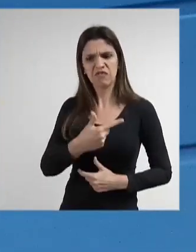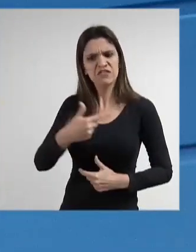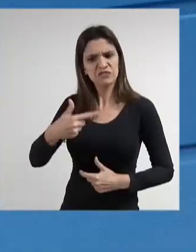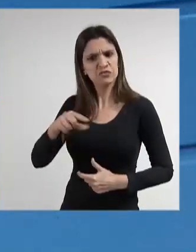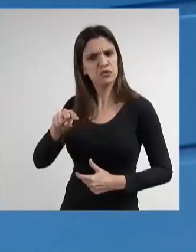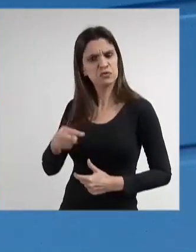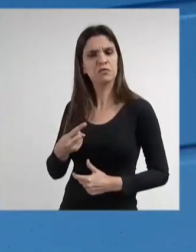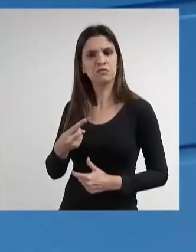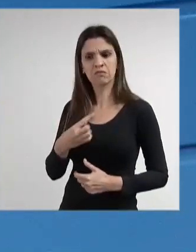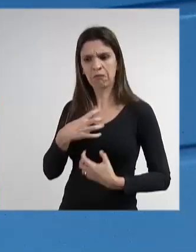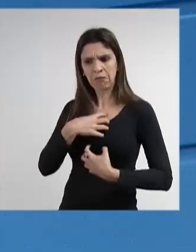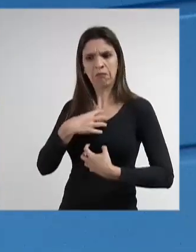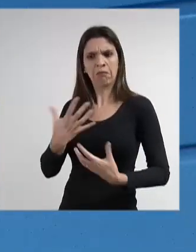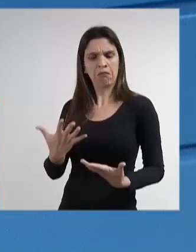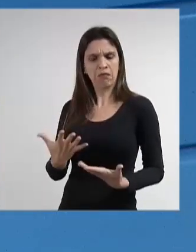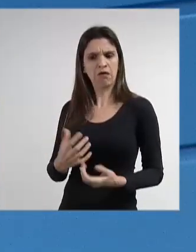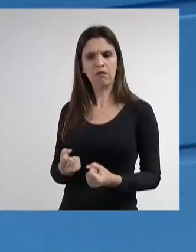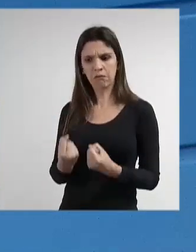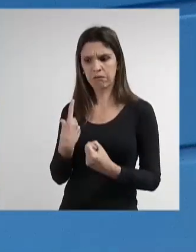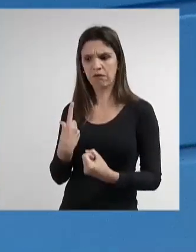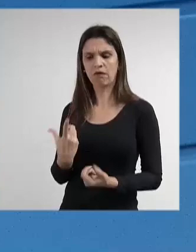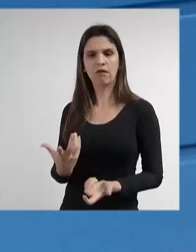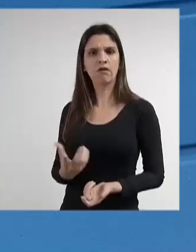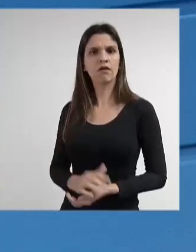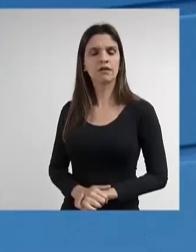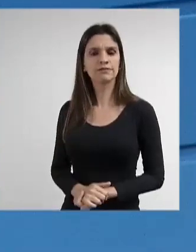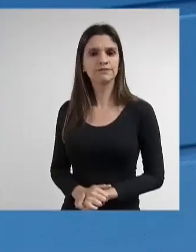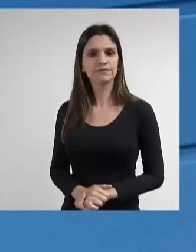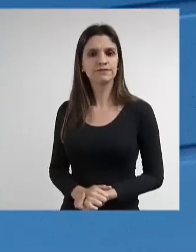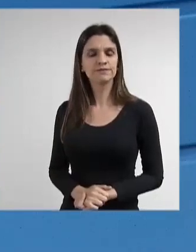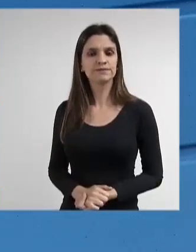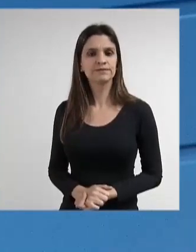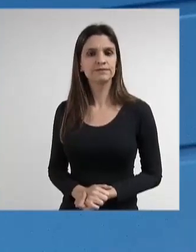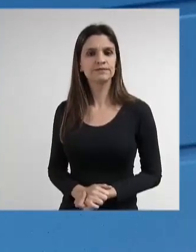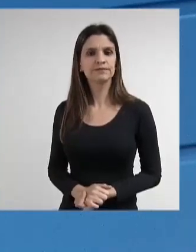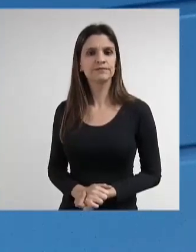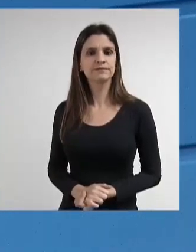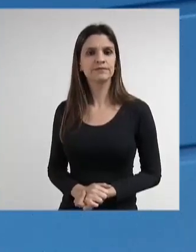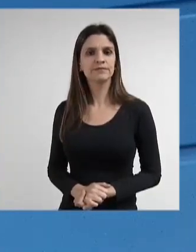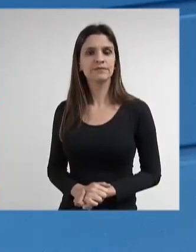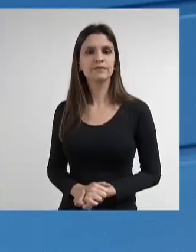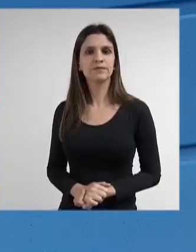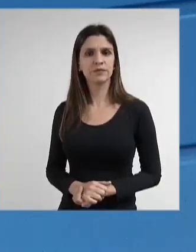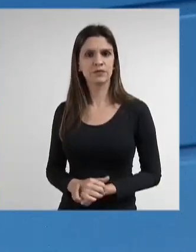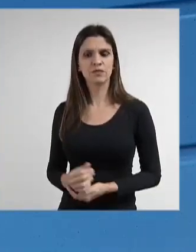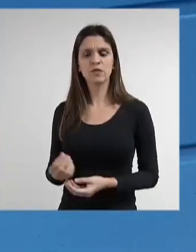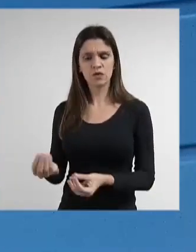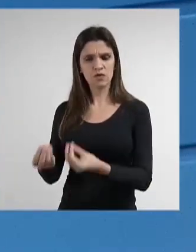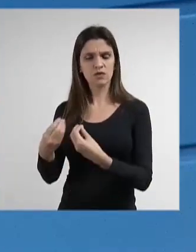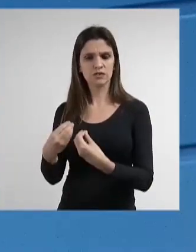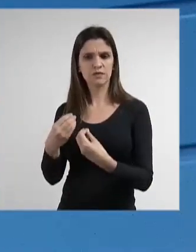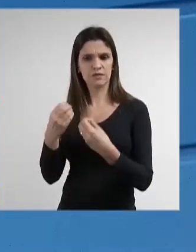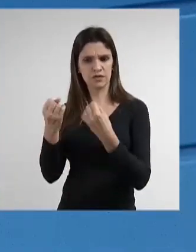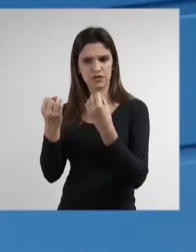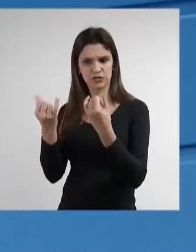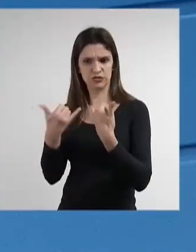declaração, né, oferecendo esses números. O que eu recebi da SEDASH é a informação de que o